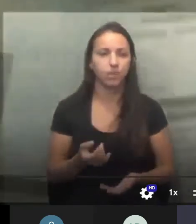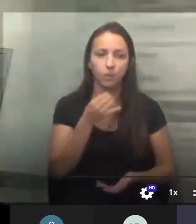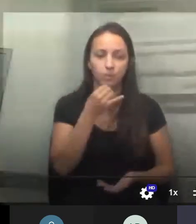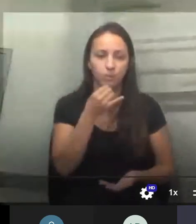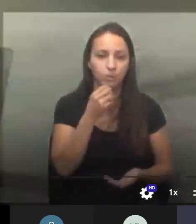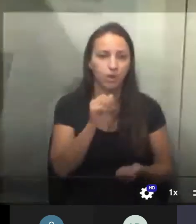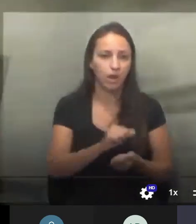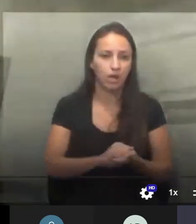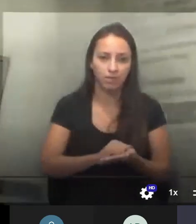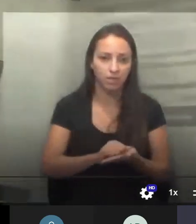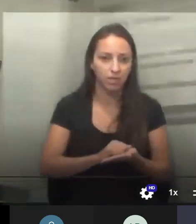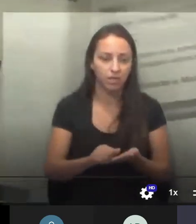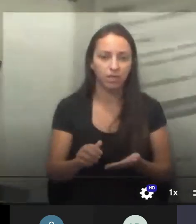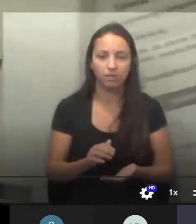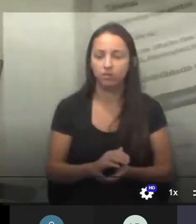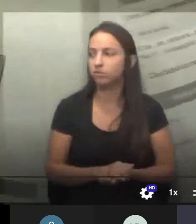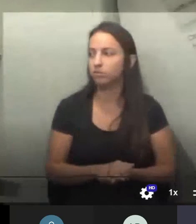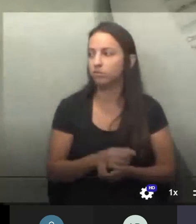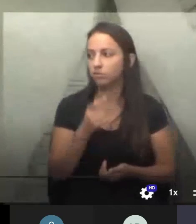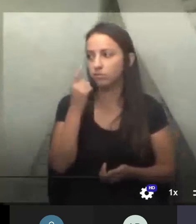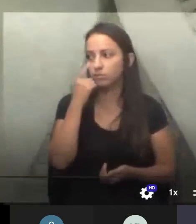lavanderia, por exemplo.